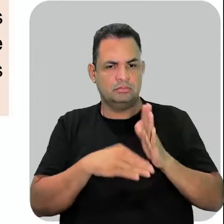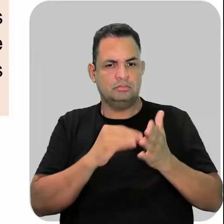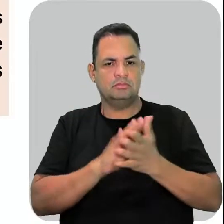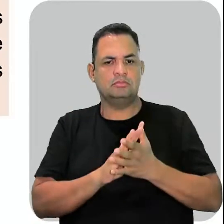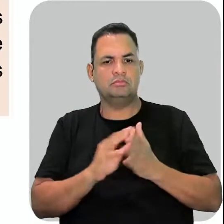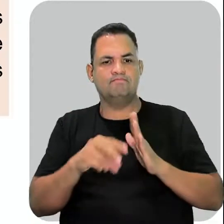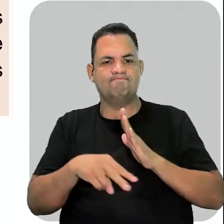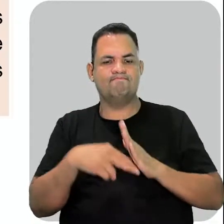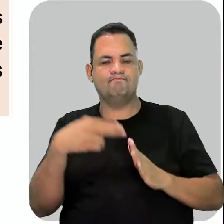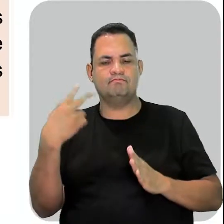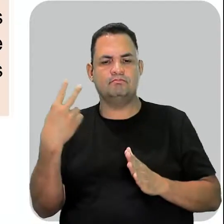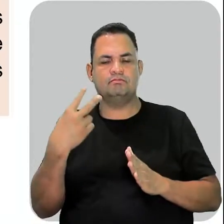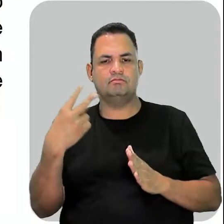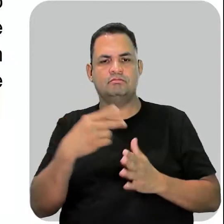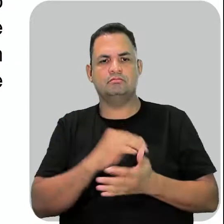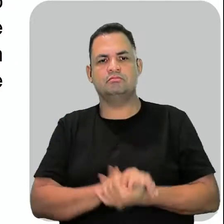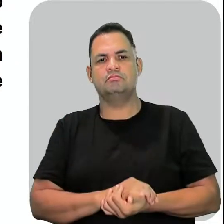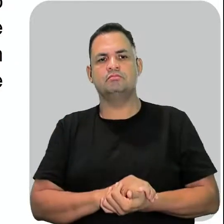como secundários.